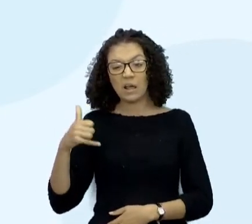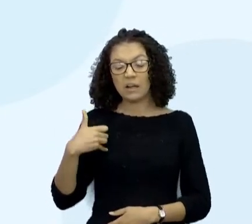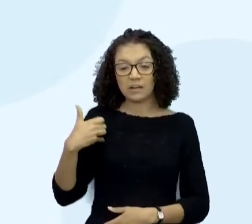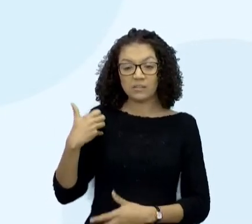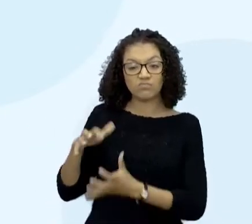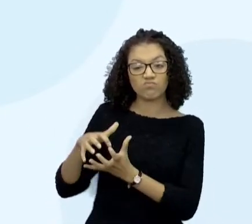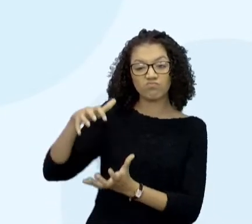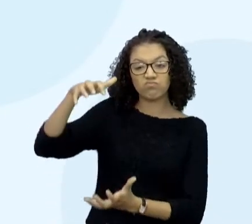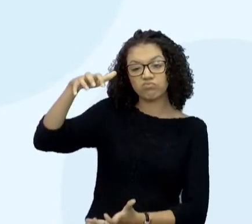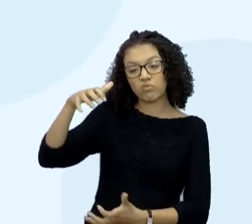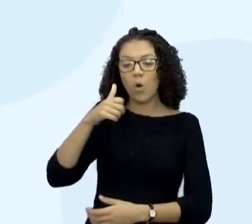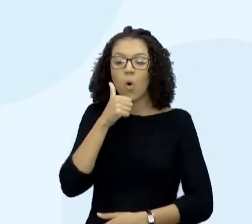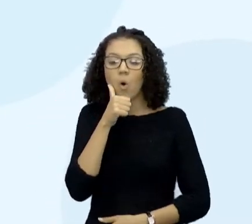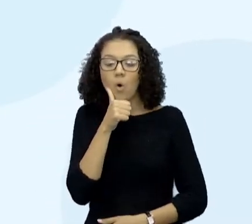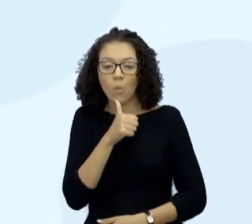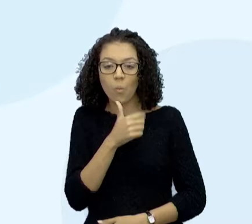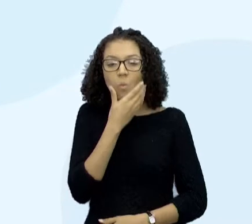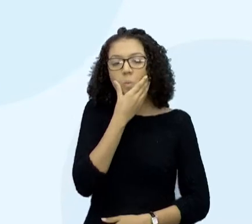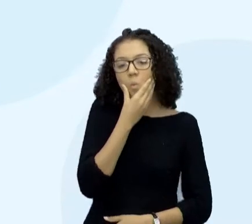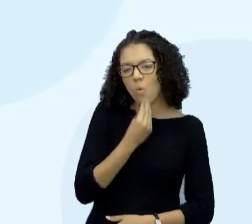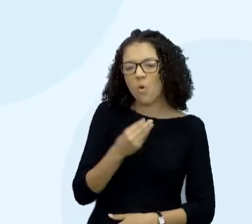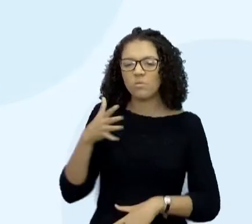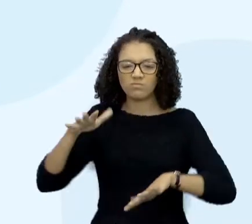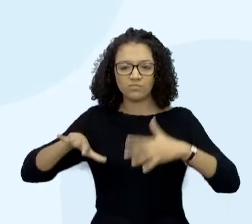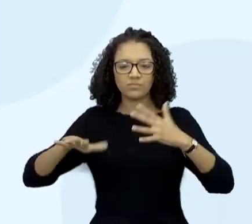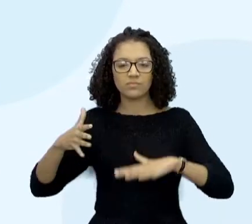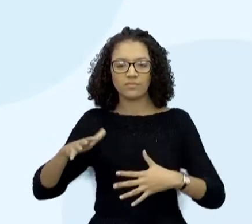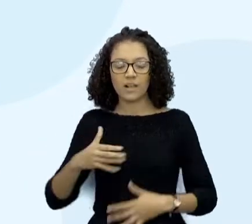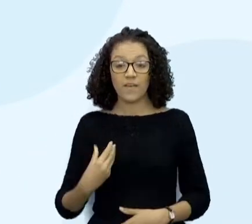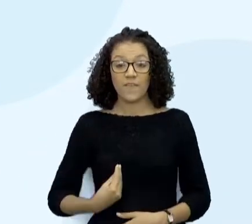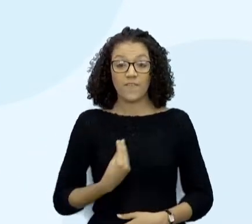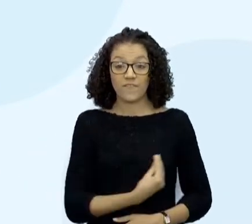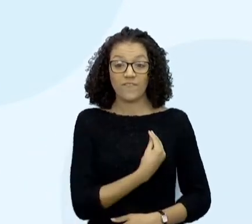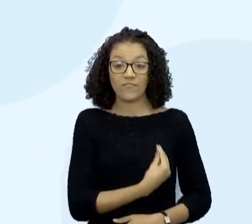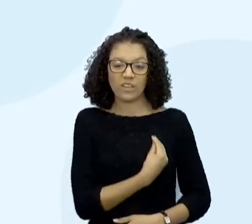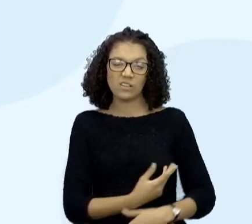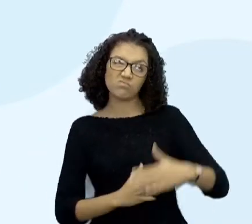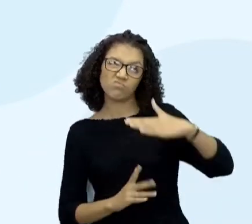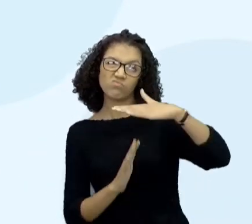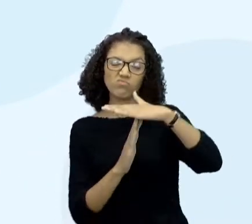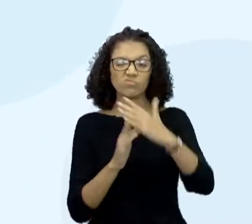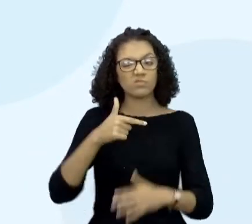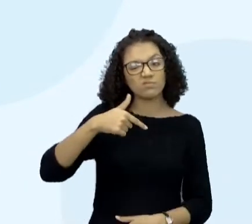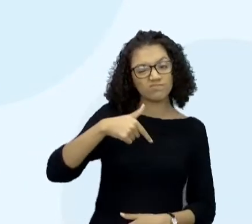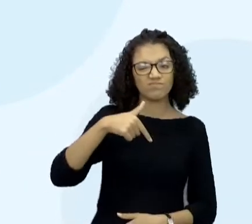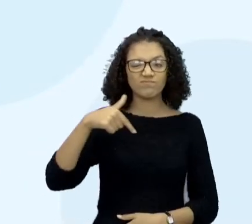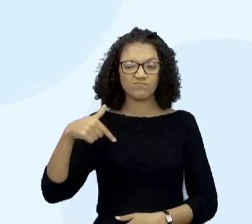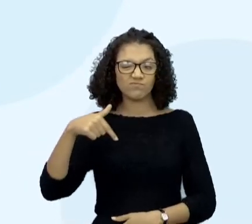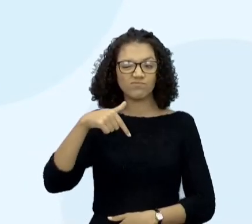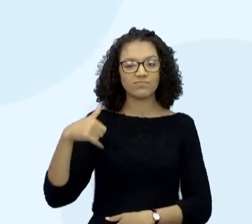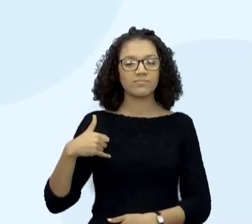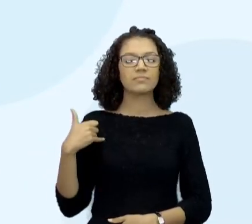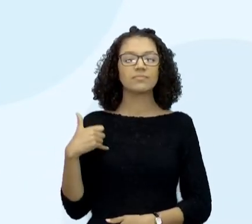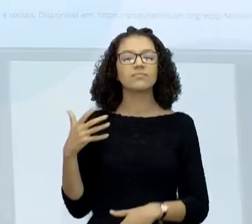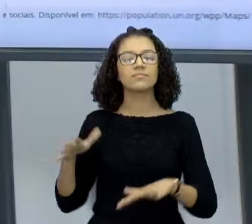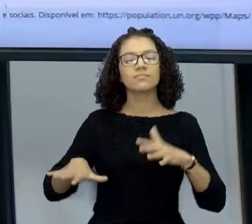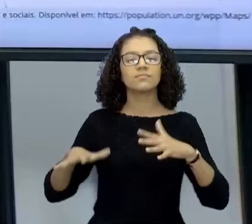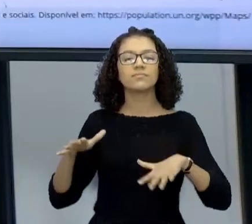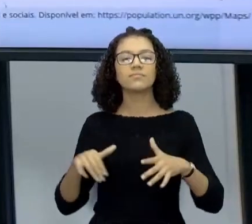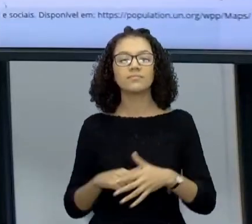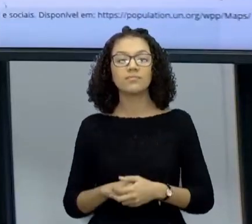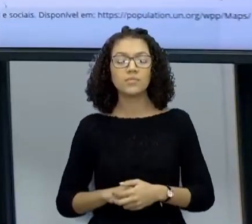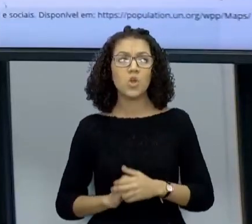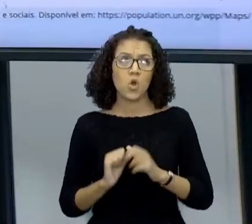entre homens e mulheres, a expectativa de vida é de 77 anos. Né? Então já está numa expectativa elevada, poderia